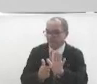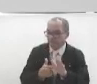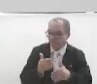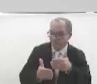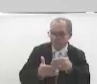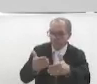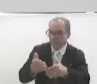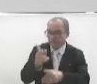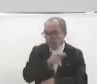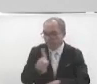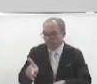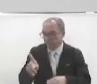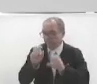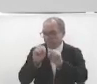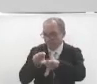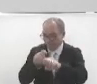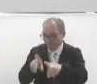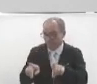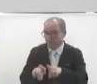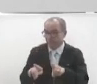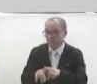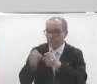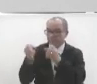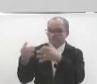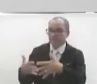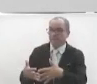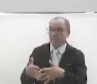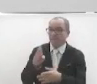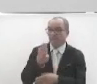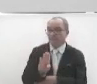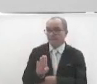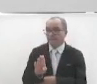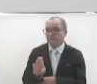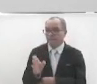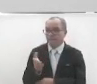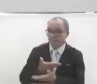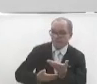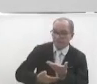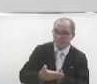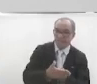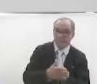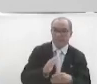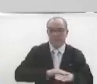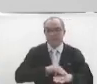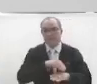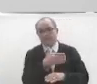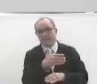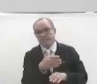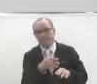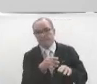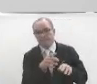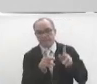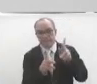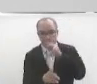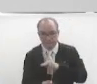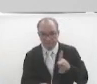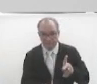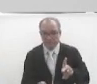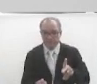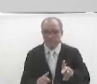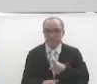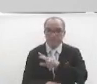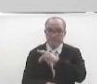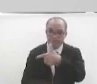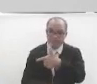carreira dos profissionais da educação vinha dizendo que a classe B requisito de classe anterior mais qualificação única no